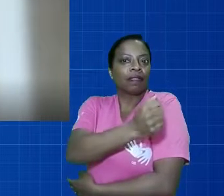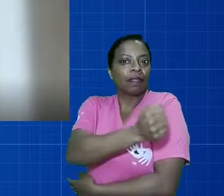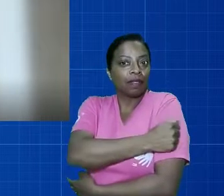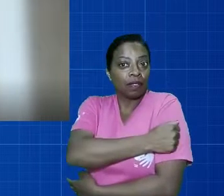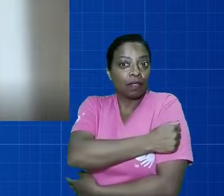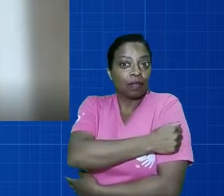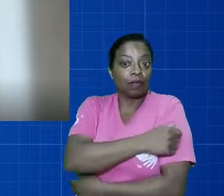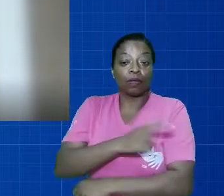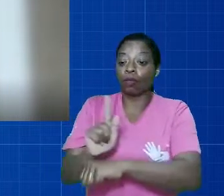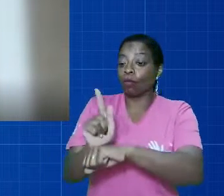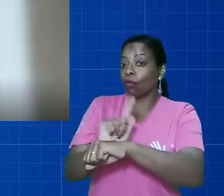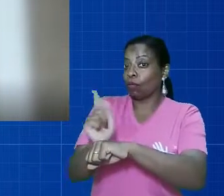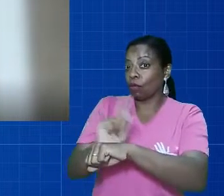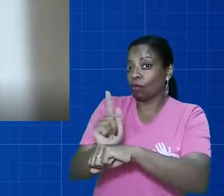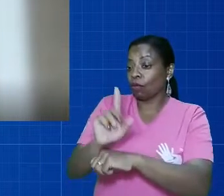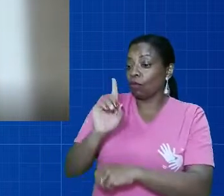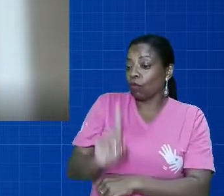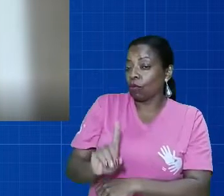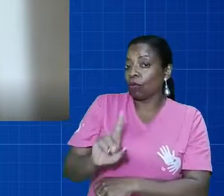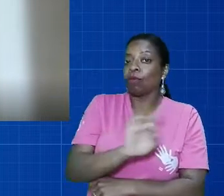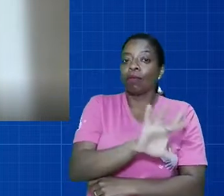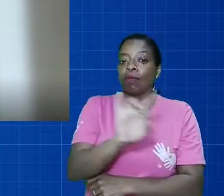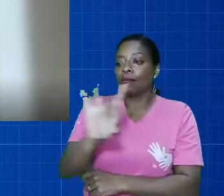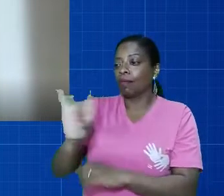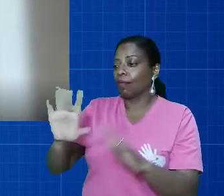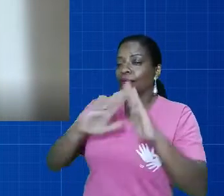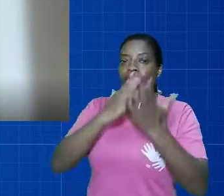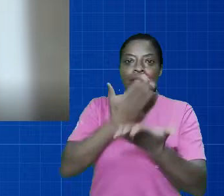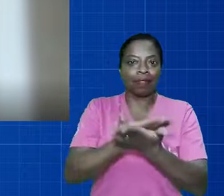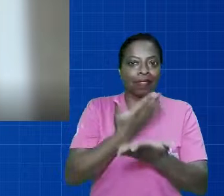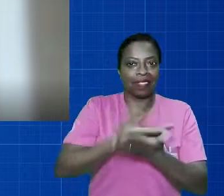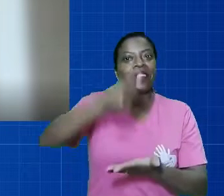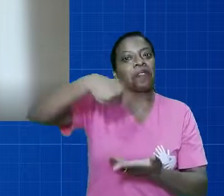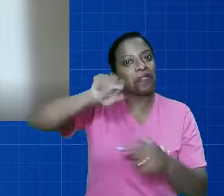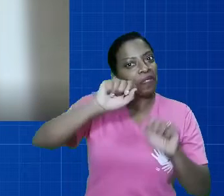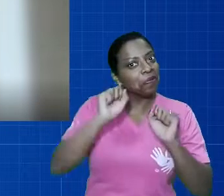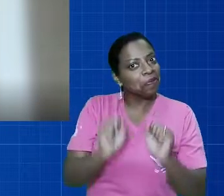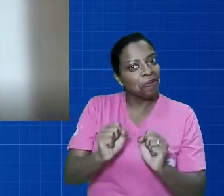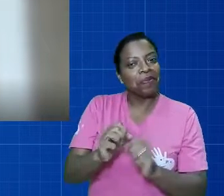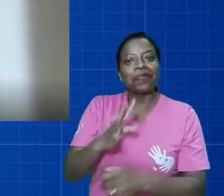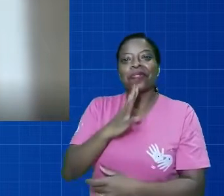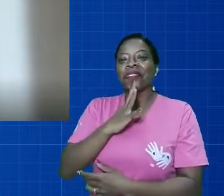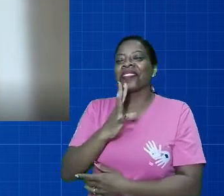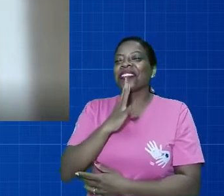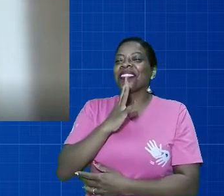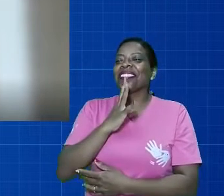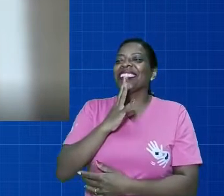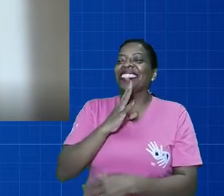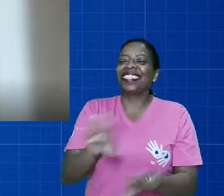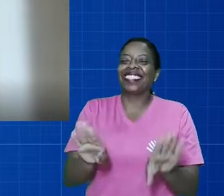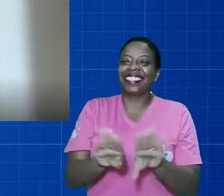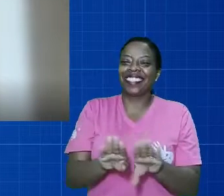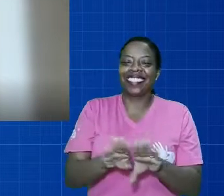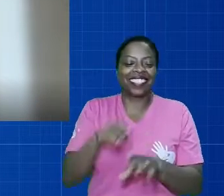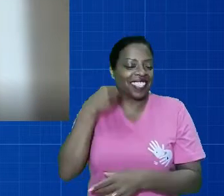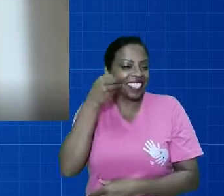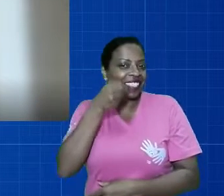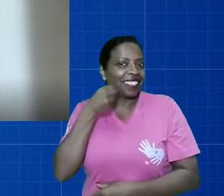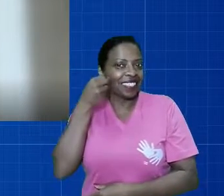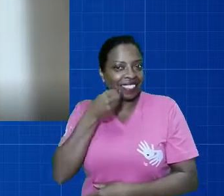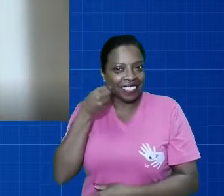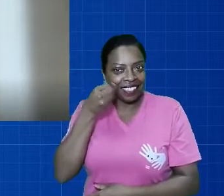depoimento da direção de cada uma das escolas. Então, vocês vão poder vivenciar um pouquinho de cada uma